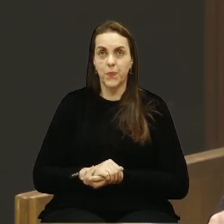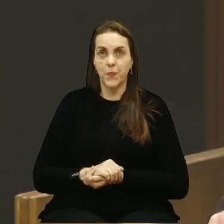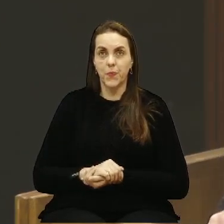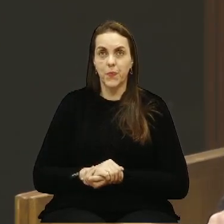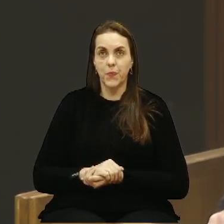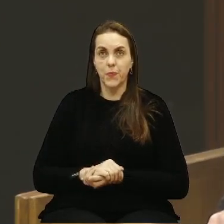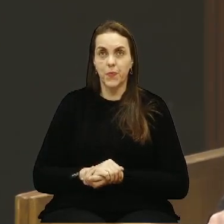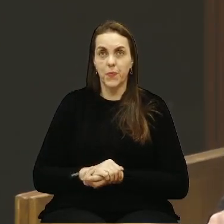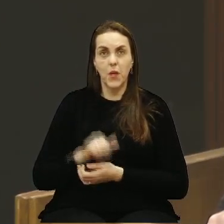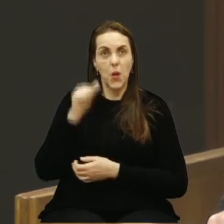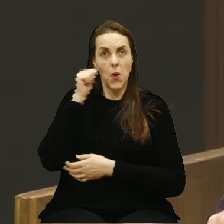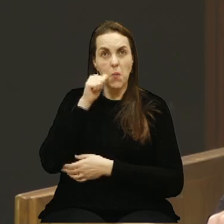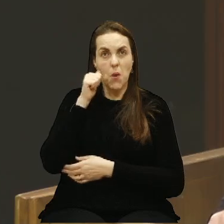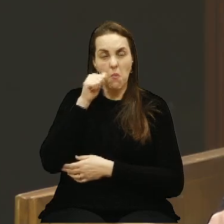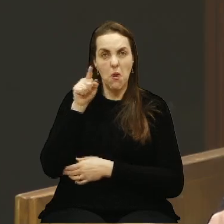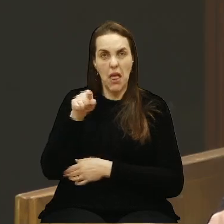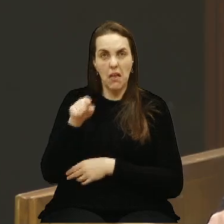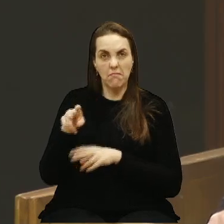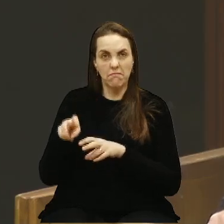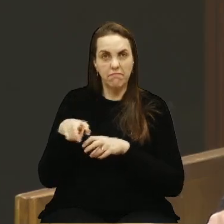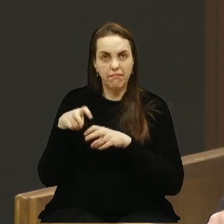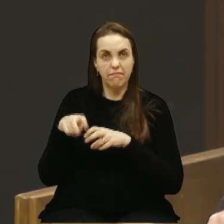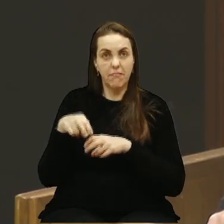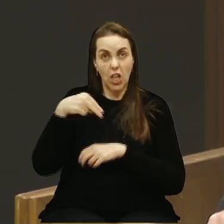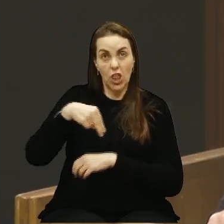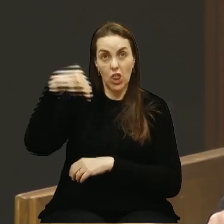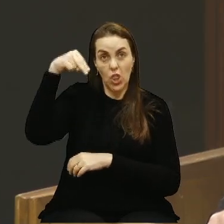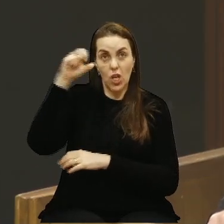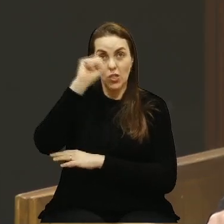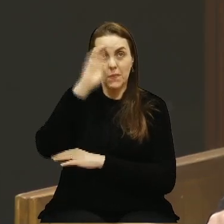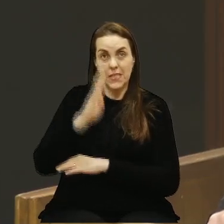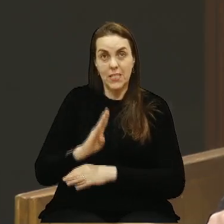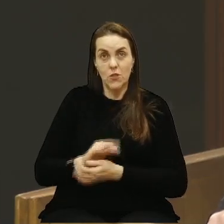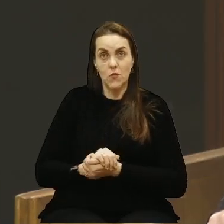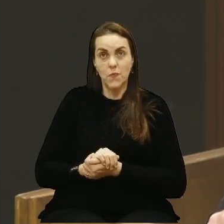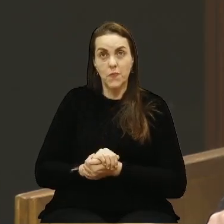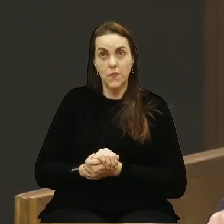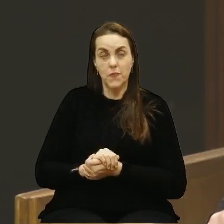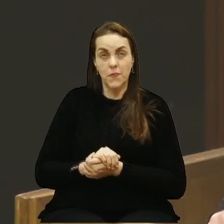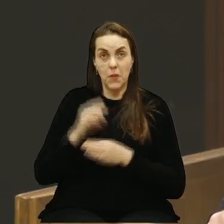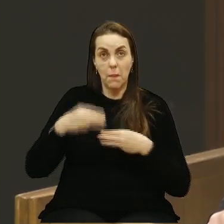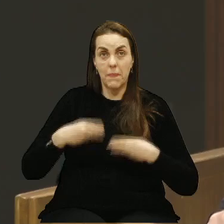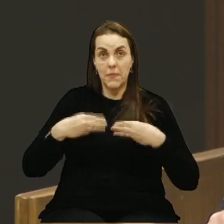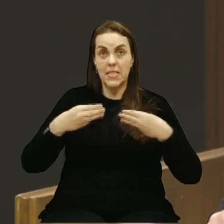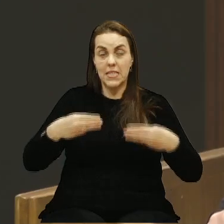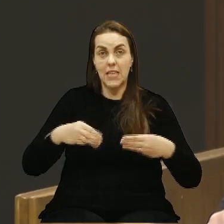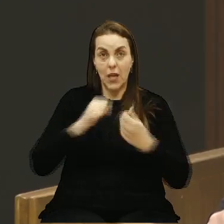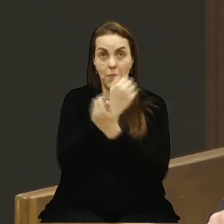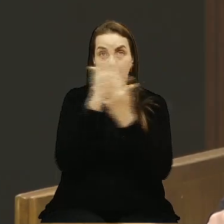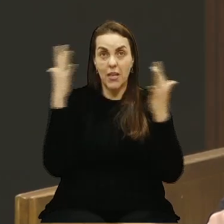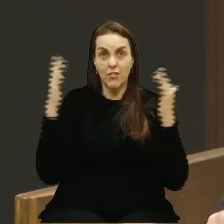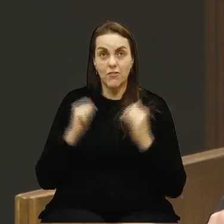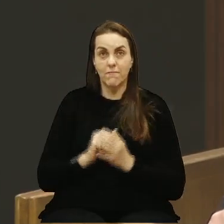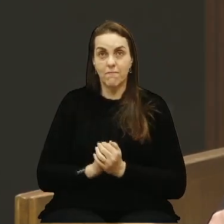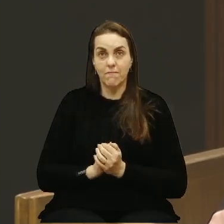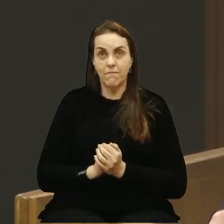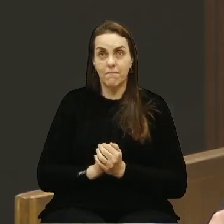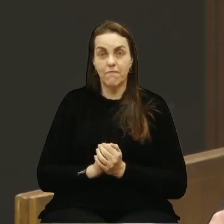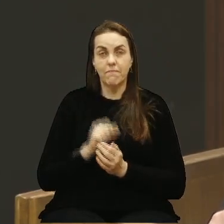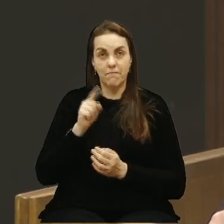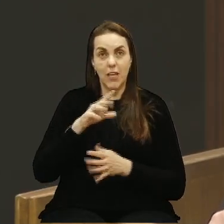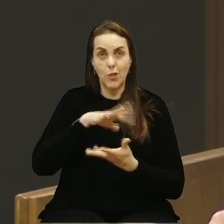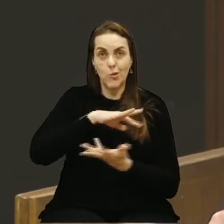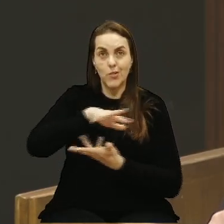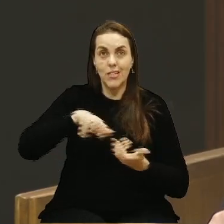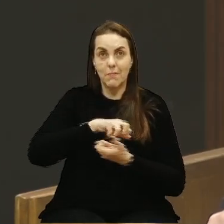mulher ribeirinha, oriunda do norte do Brasil, no Ministério do Meio Ambiente e